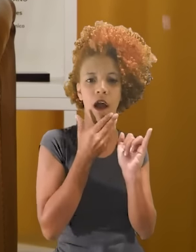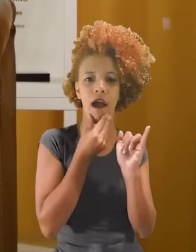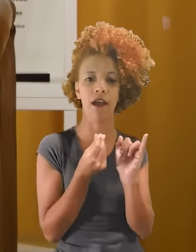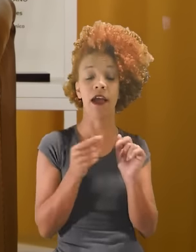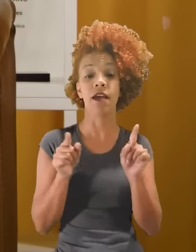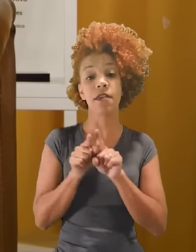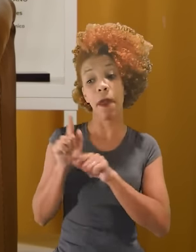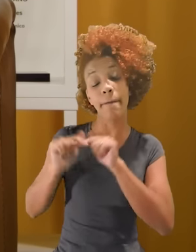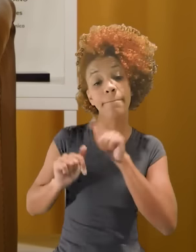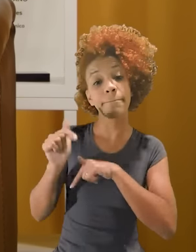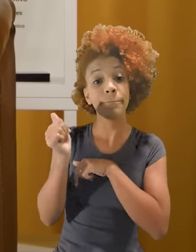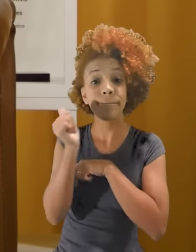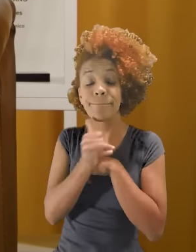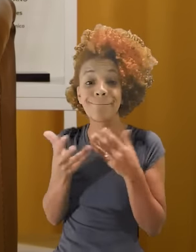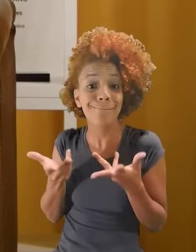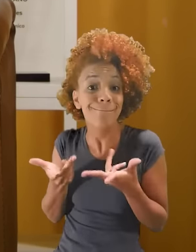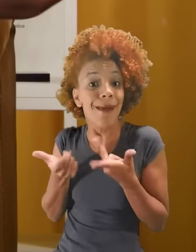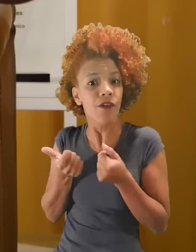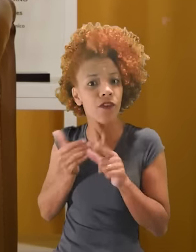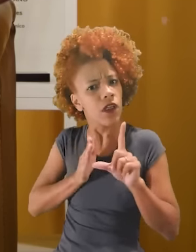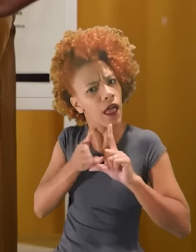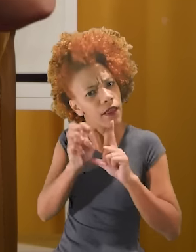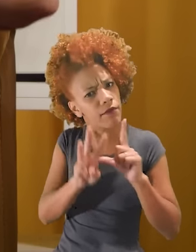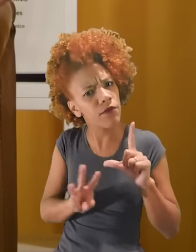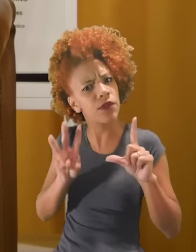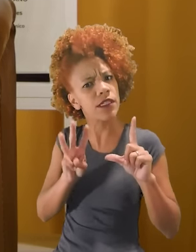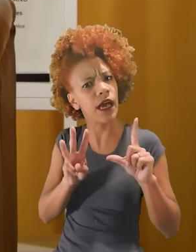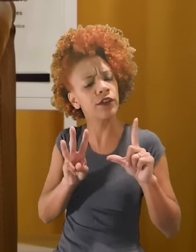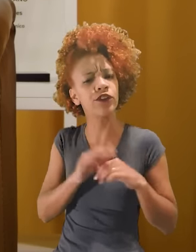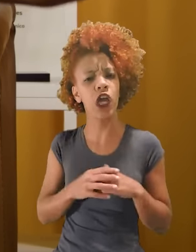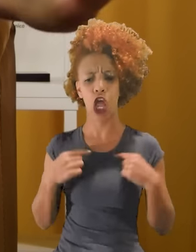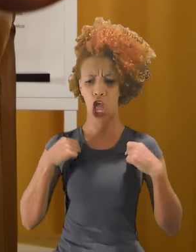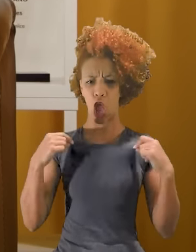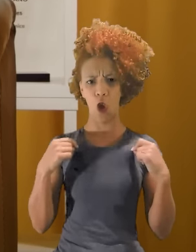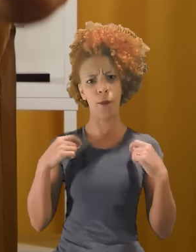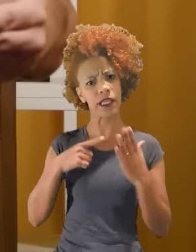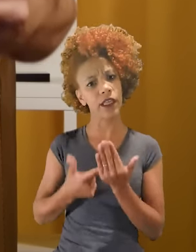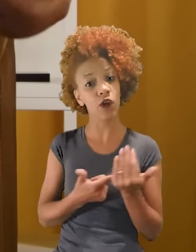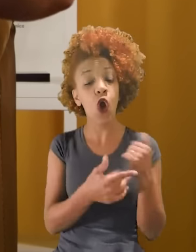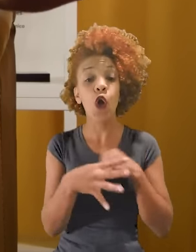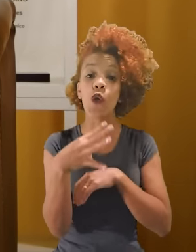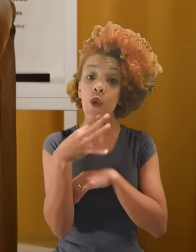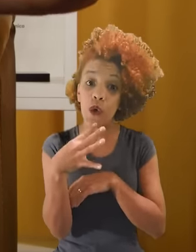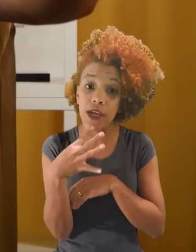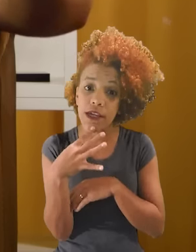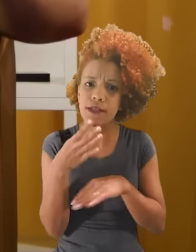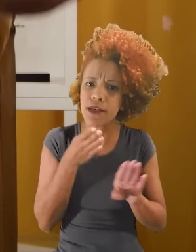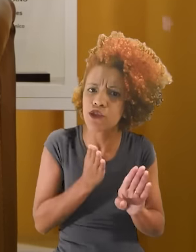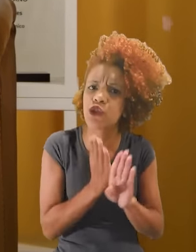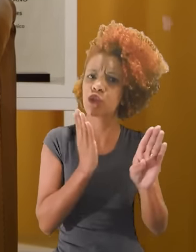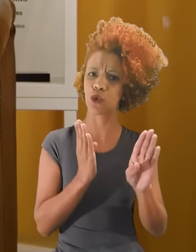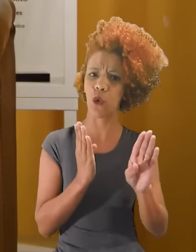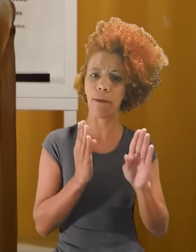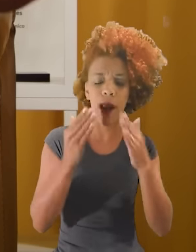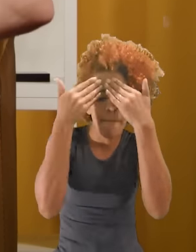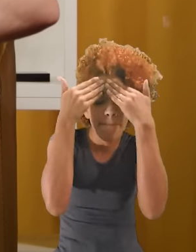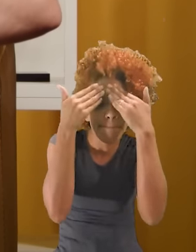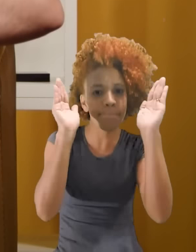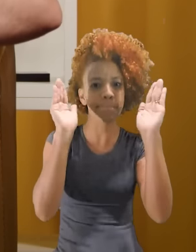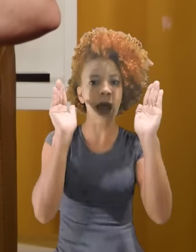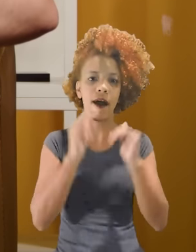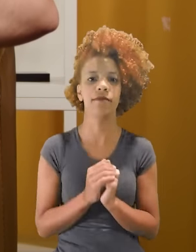linha feminina incrível. Entra no site da Insider. É roupa com tecnologia. Conheça, descubra, abra sua cabeça